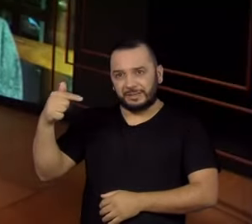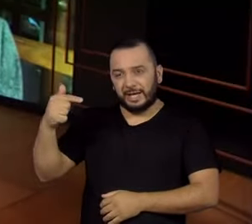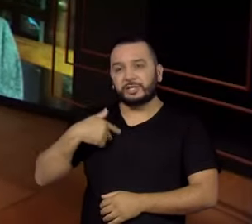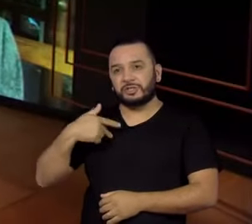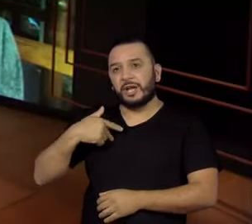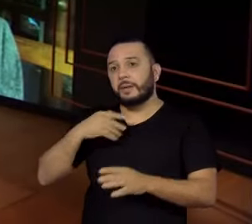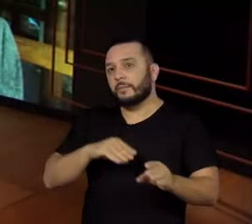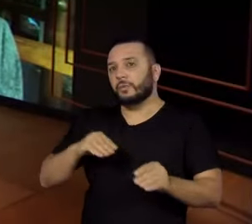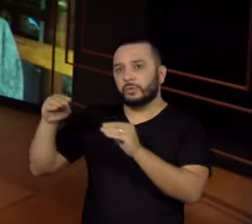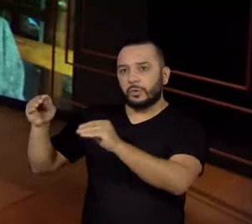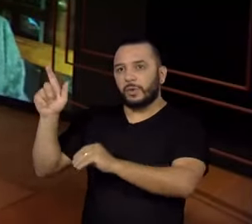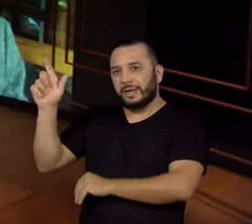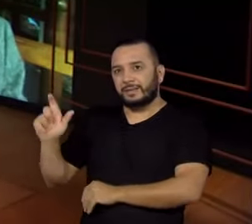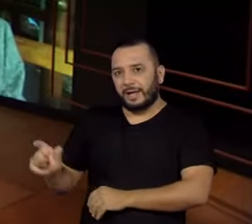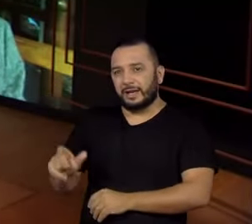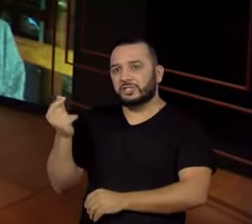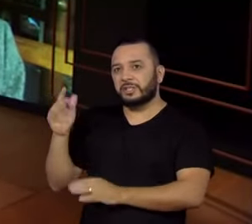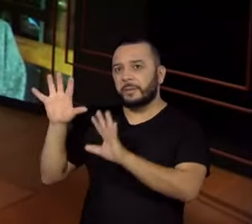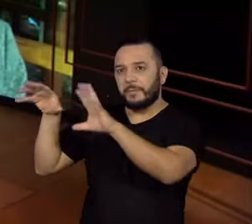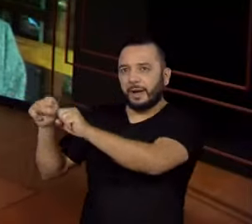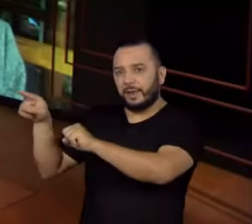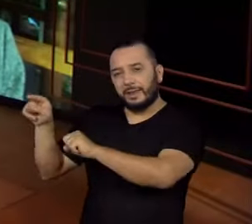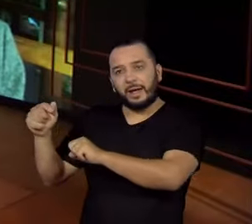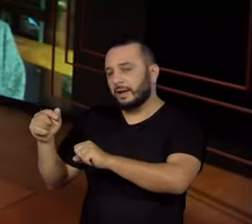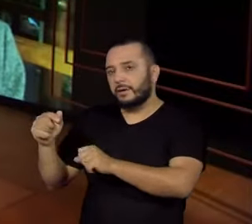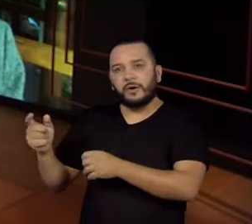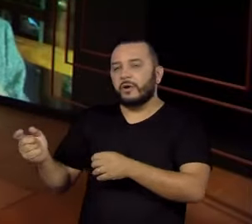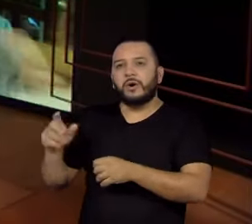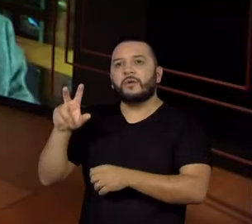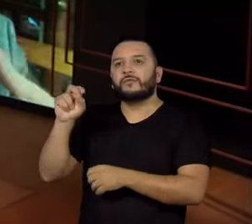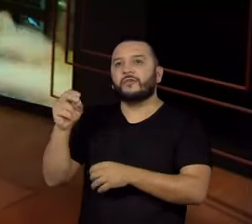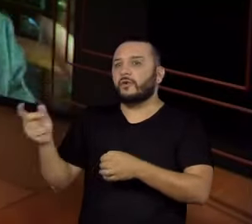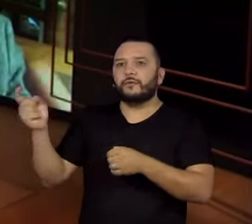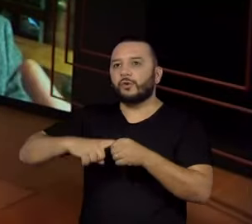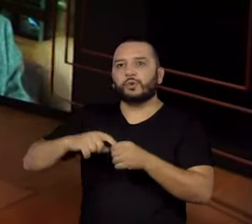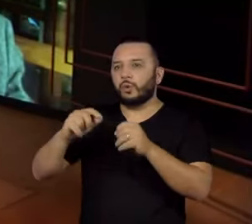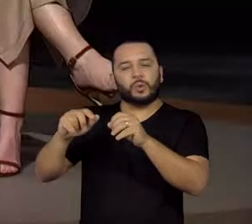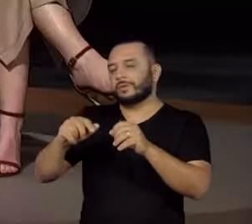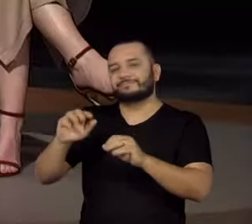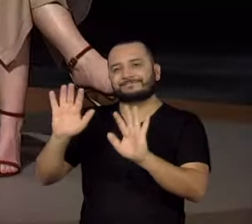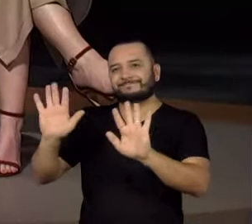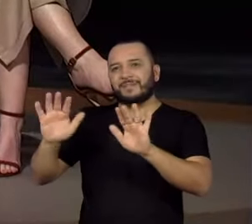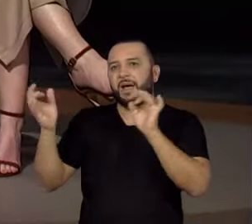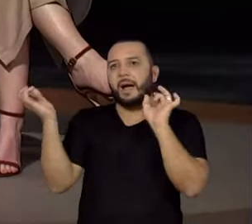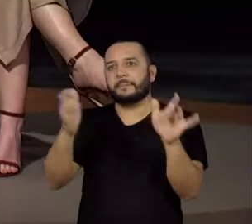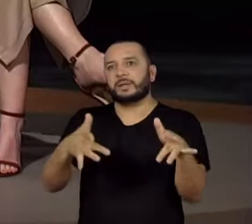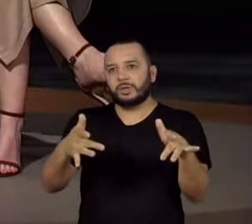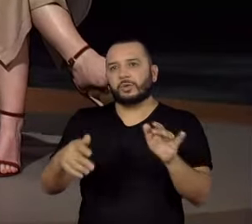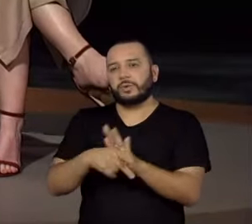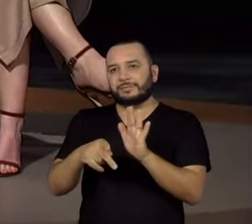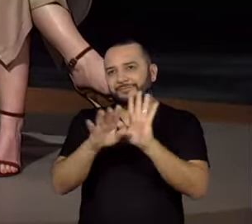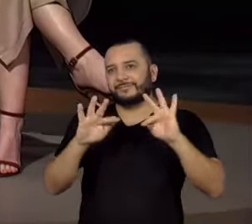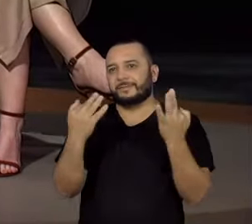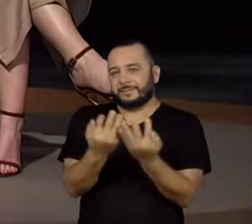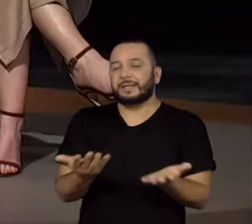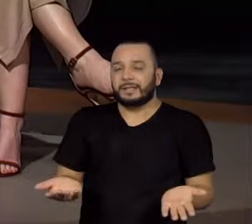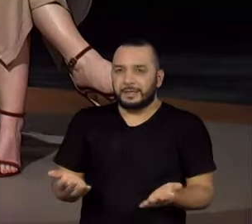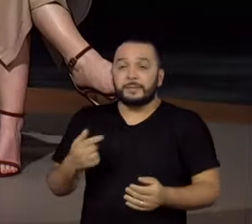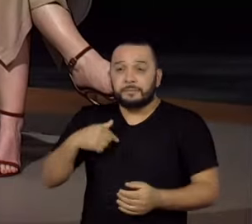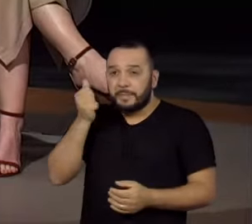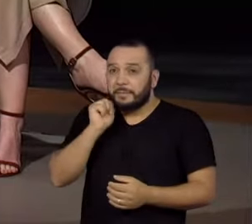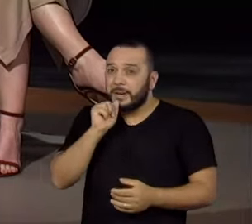herança e nunca mais voltou, né? Então, as minhas tias precisavam ficar costurando, lavando roupa, etc., para poder sobreviver. E a minha mãe